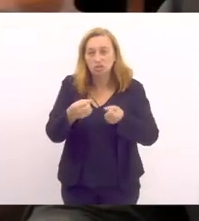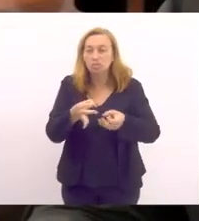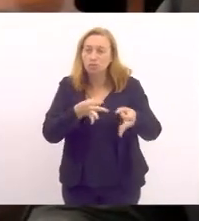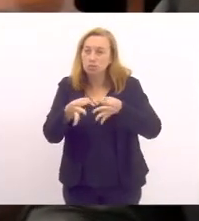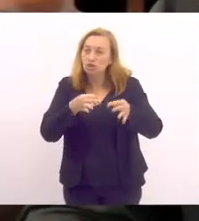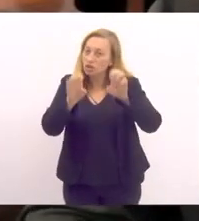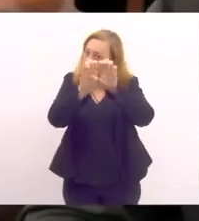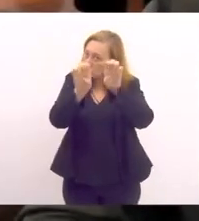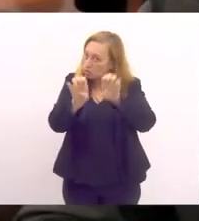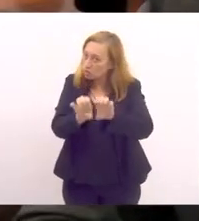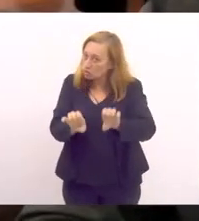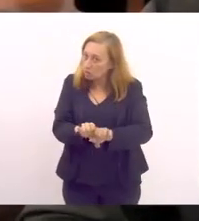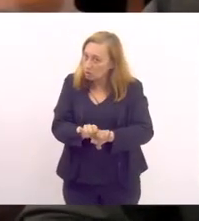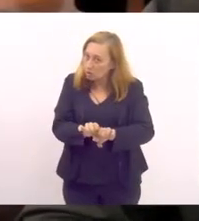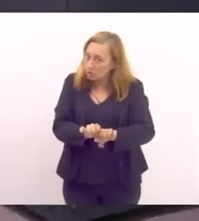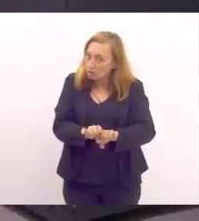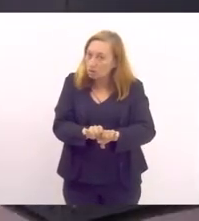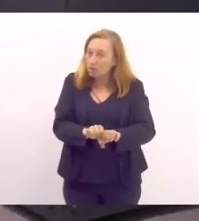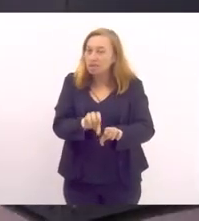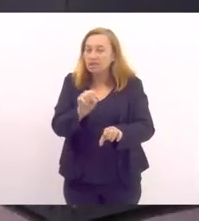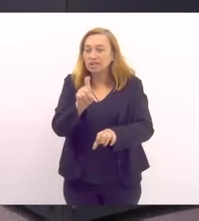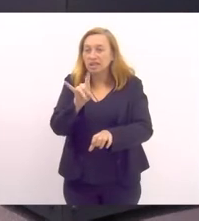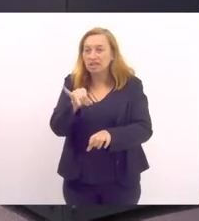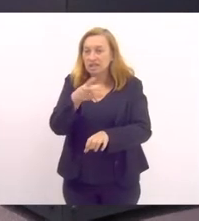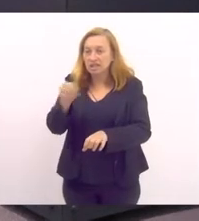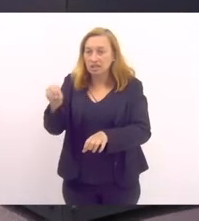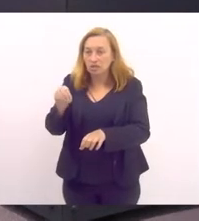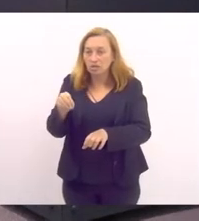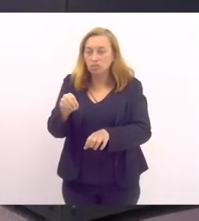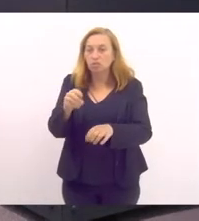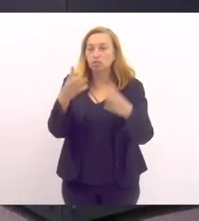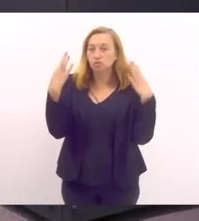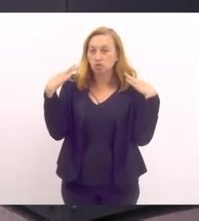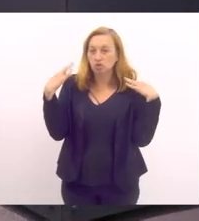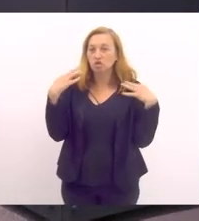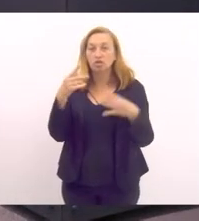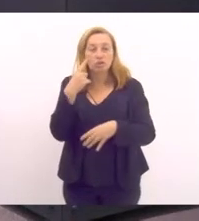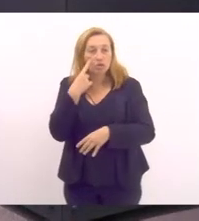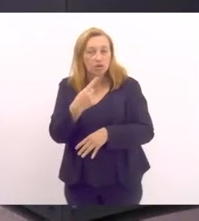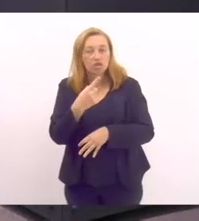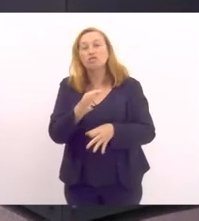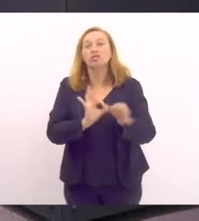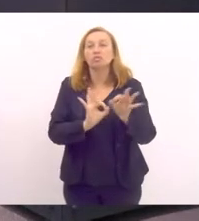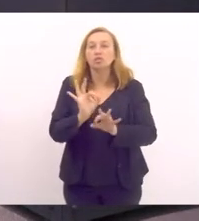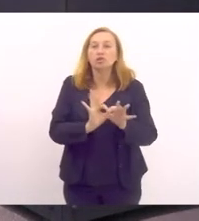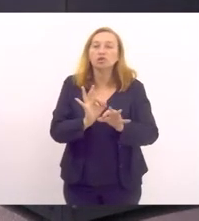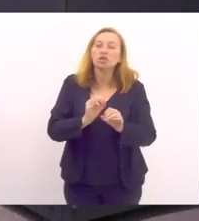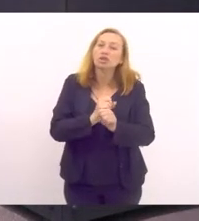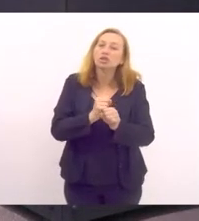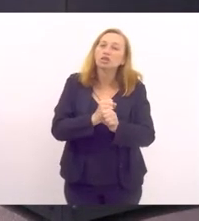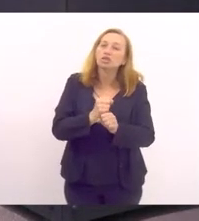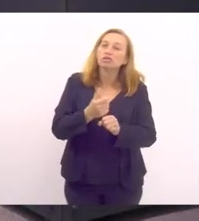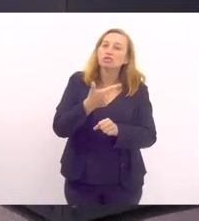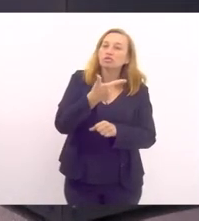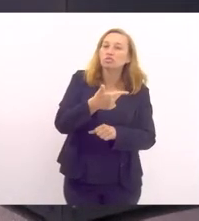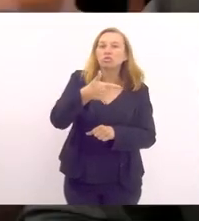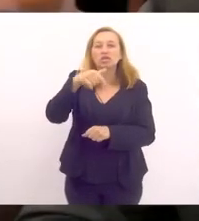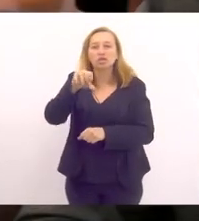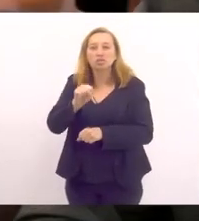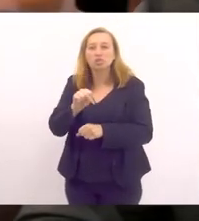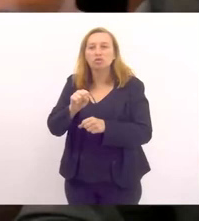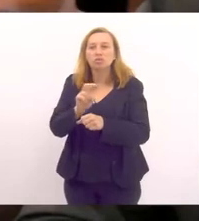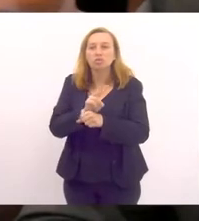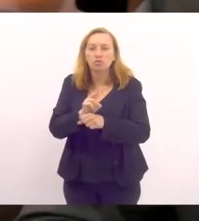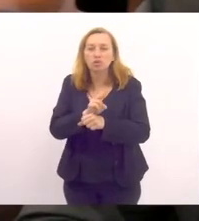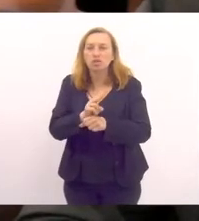estruturantes, inclusive. Esse de sinalização turística que foi falado aqui é um projeto que a gente vê correndo atrás dele já desde 2018,